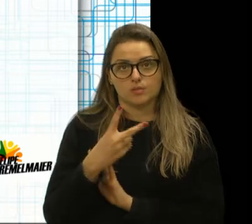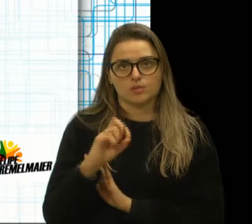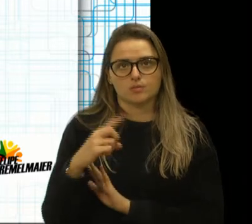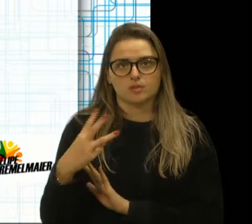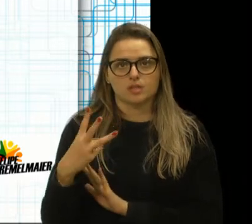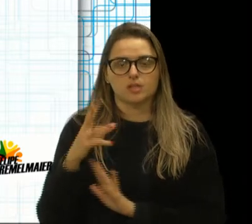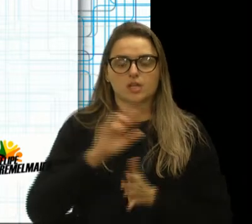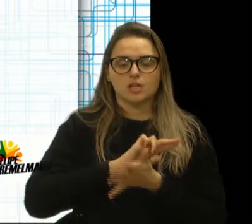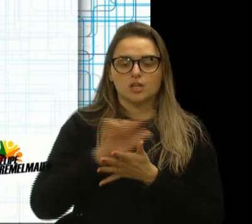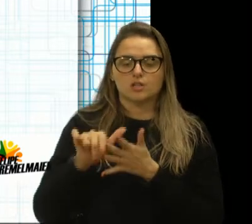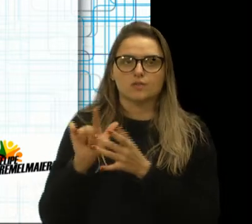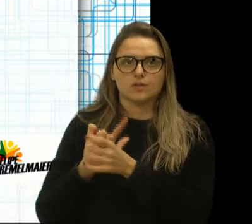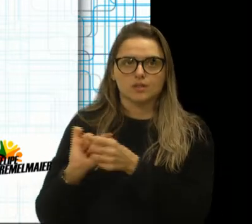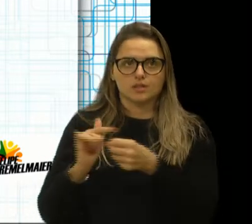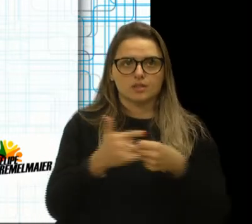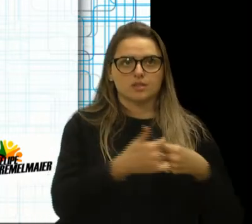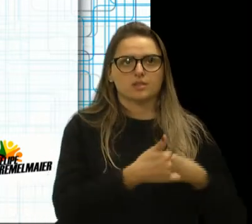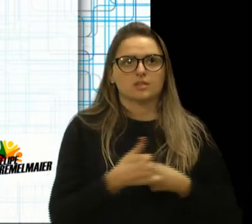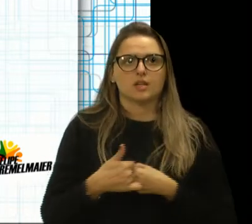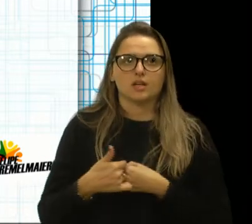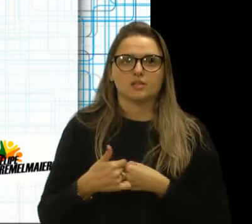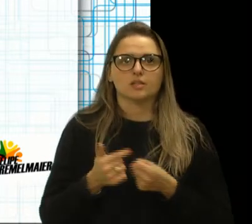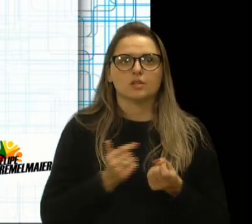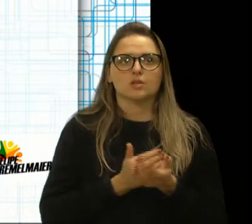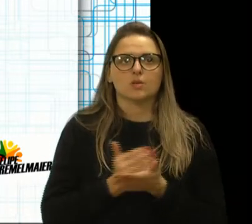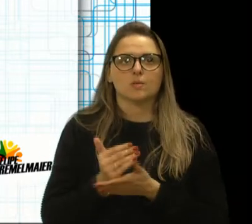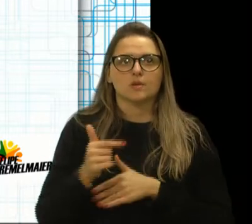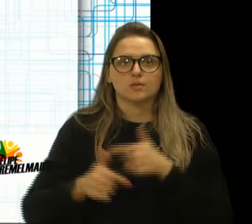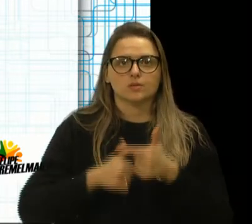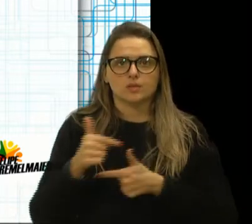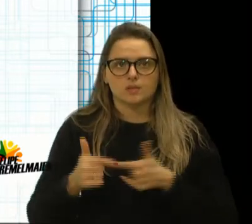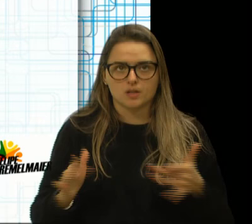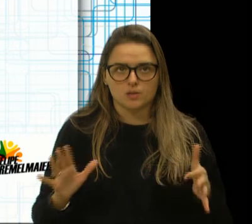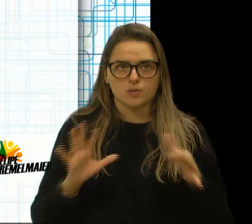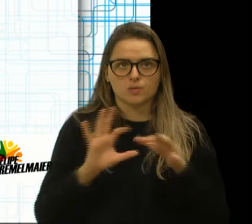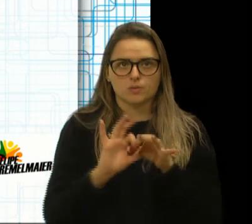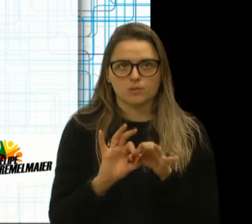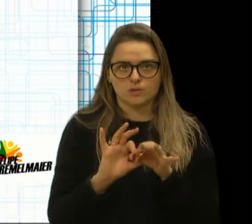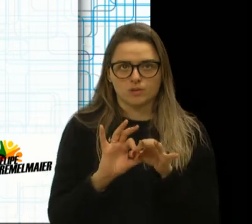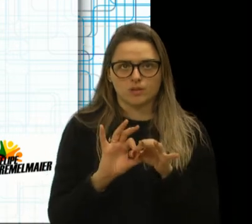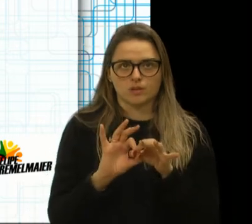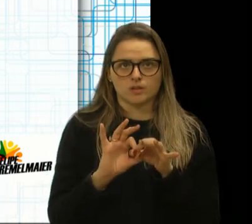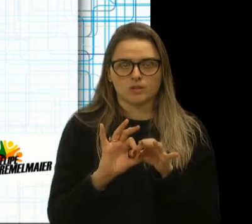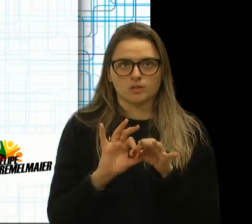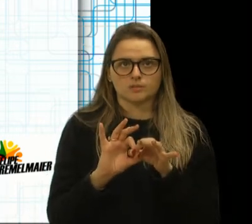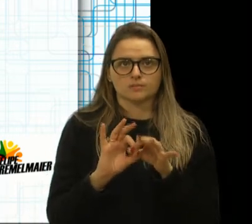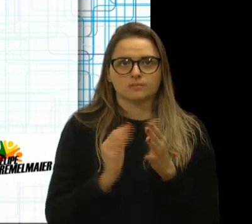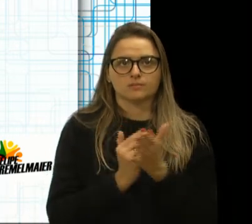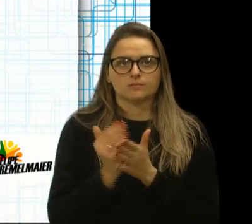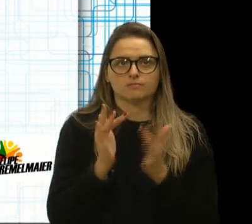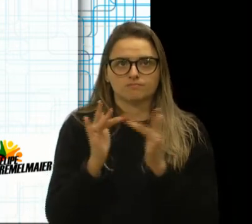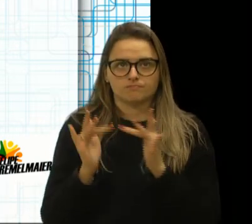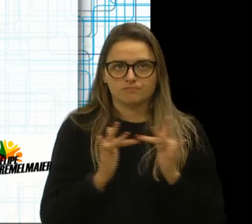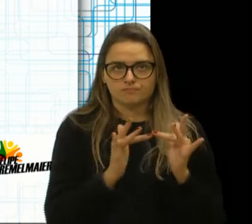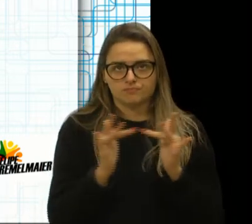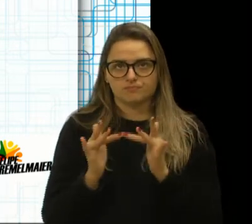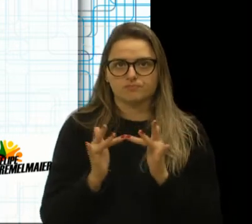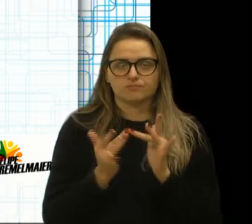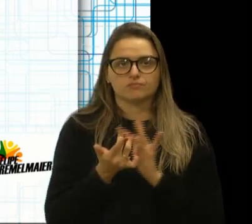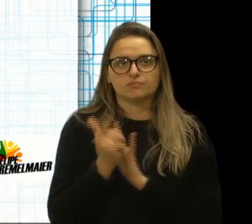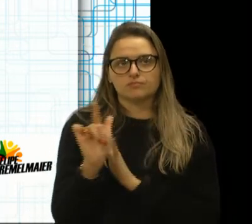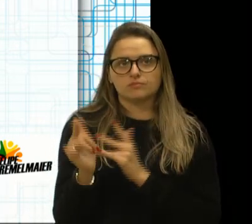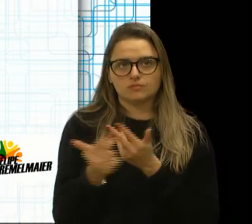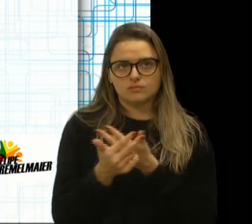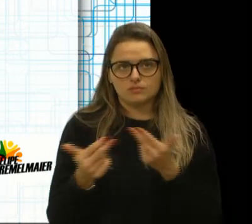municípios começaram a trabalhar de forma unificada, buscar essa aproximação em outras